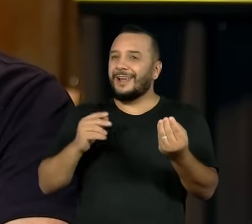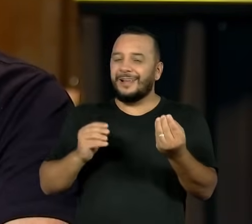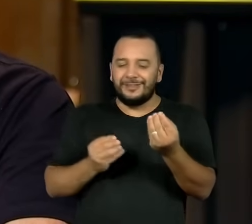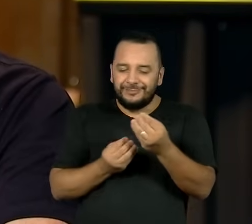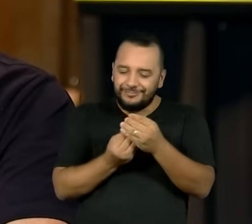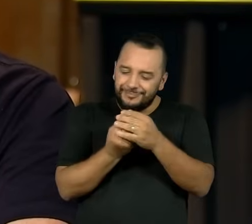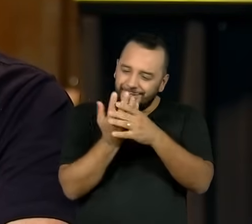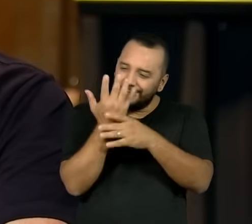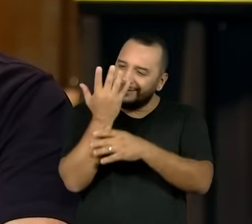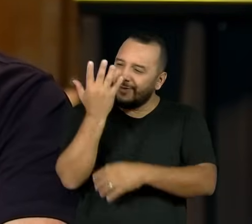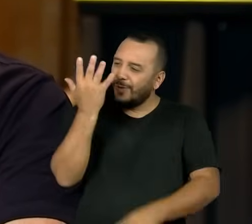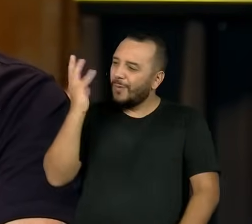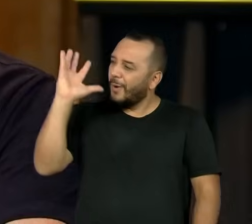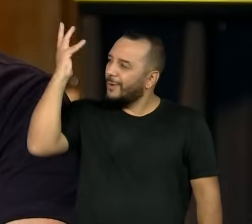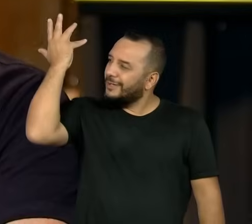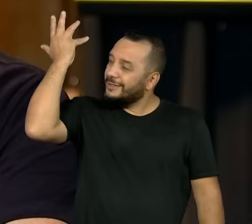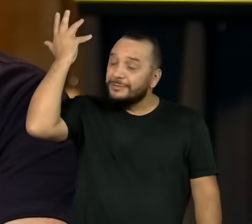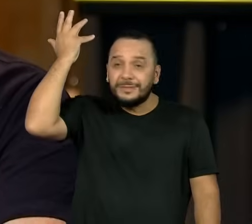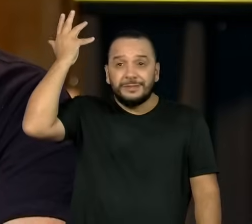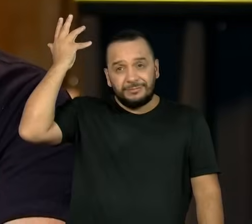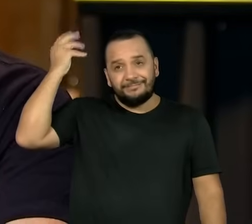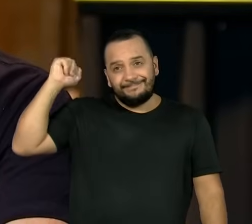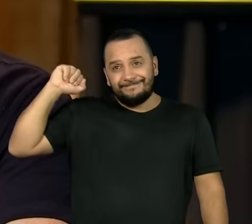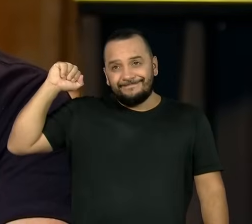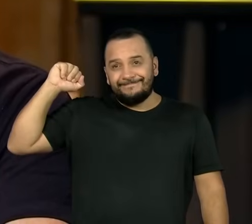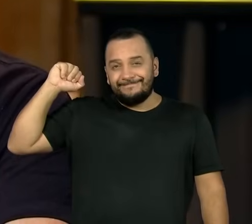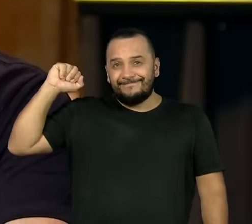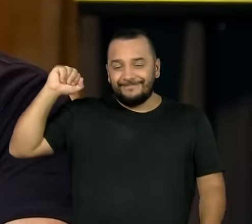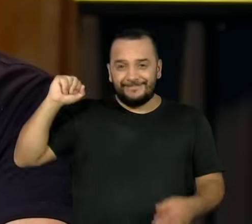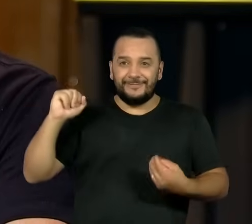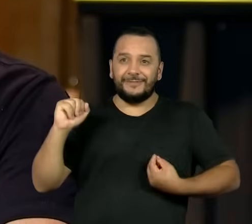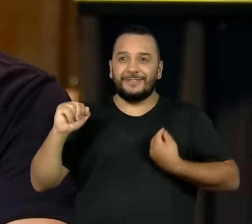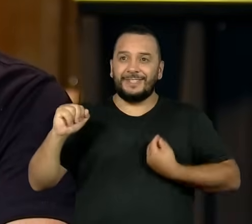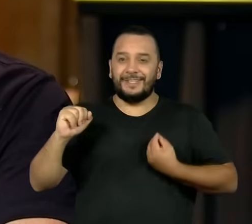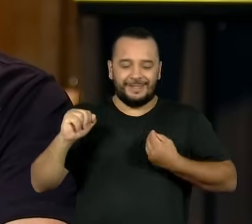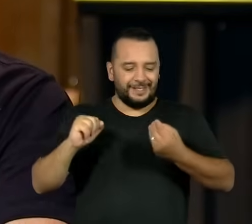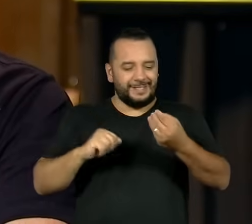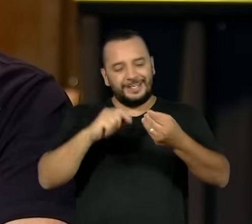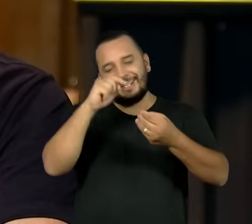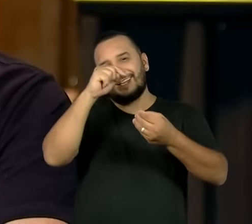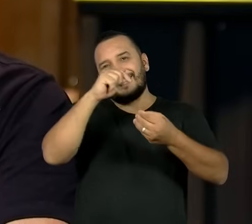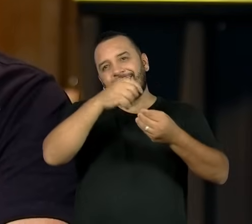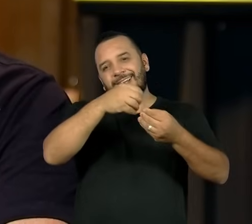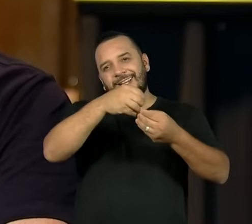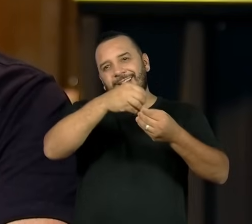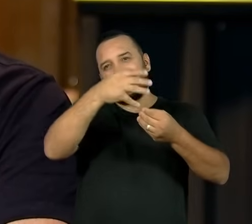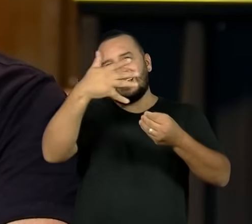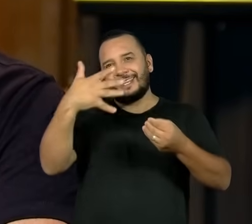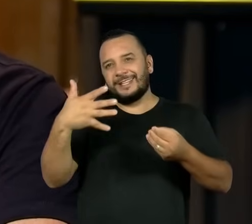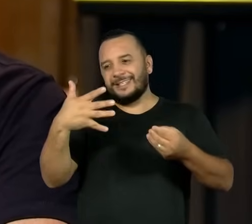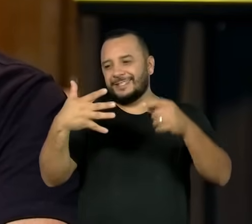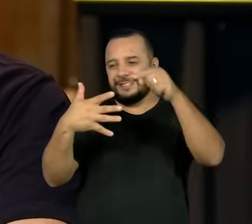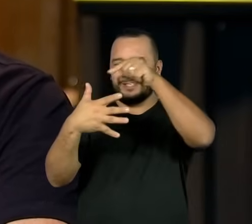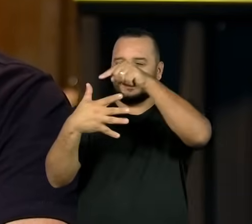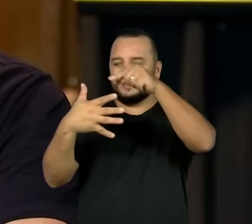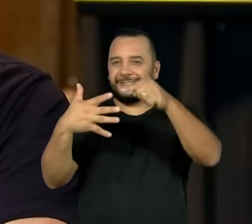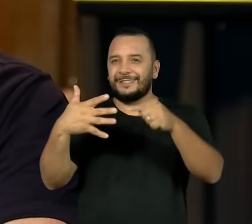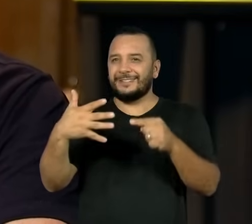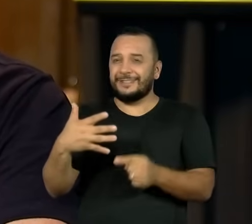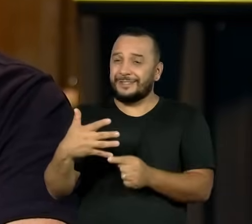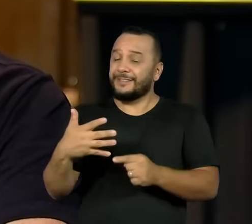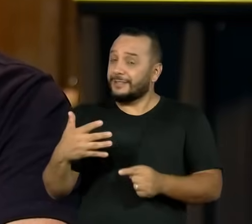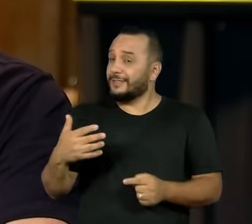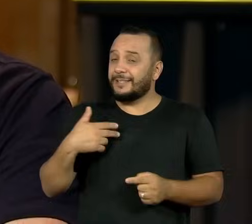Como cientista, a vida é um fenômeno que tem algumas características nesse fenômeno que são comuns a todas